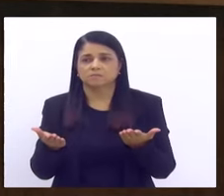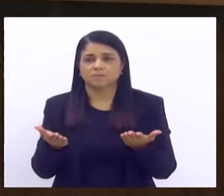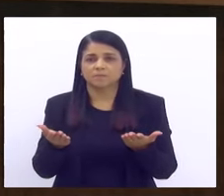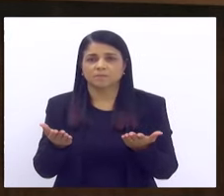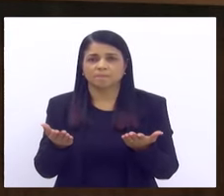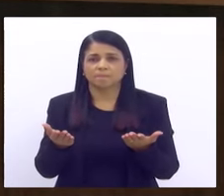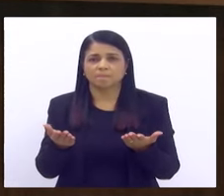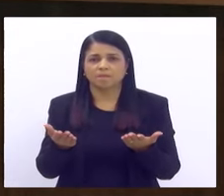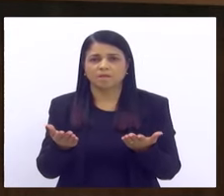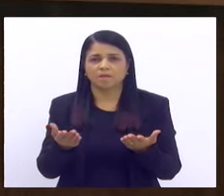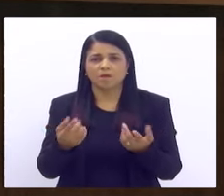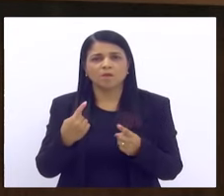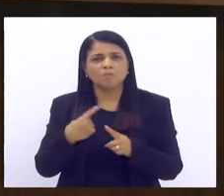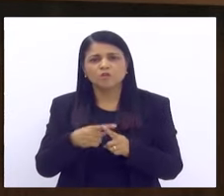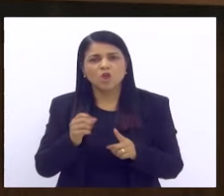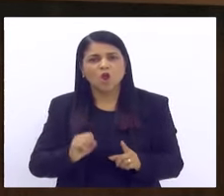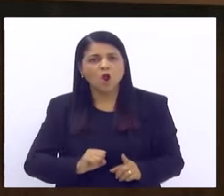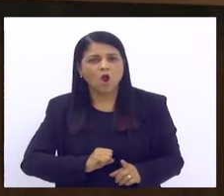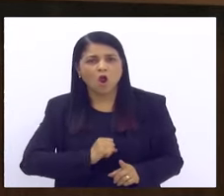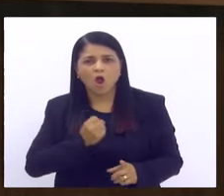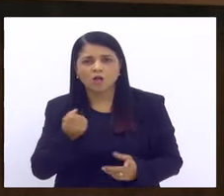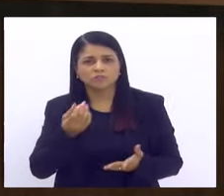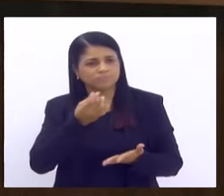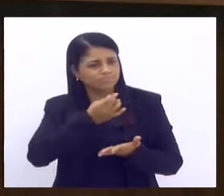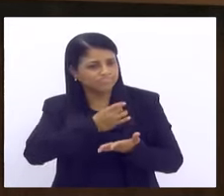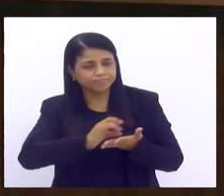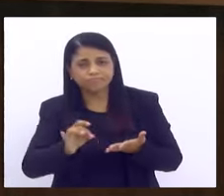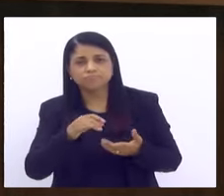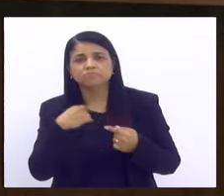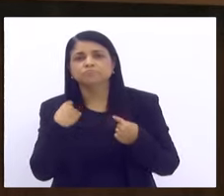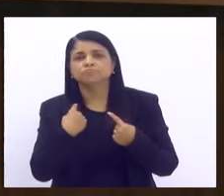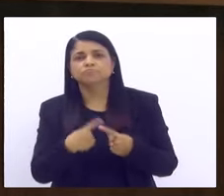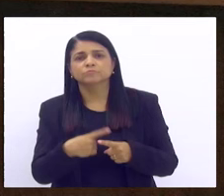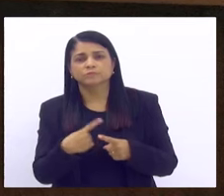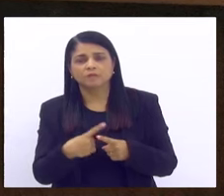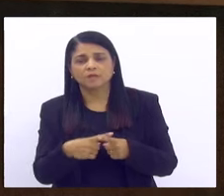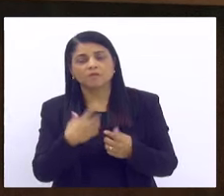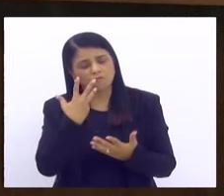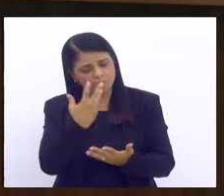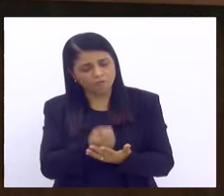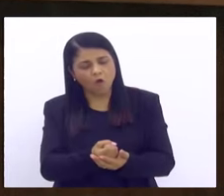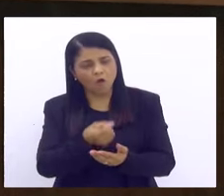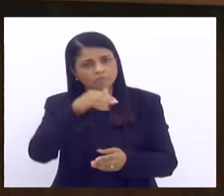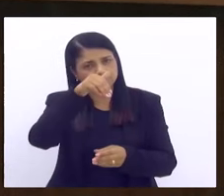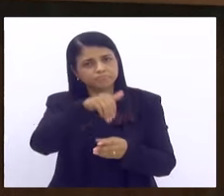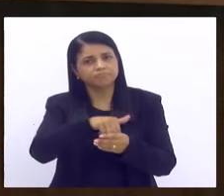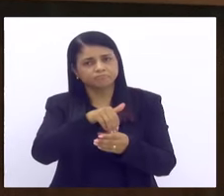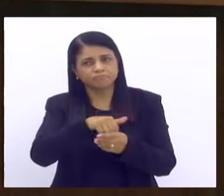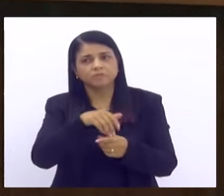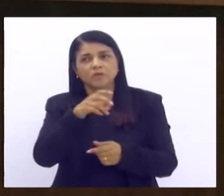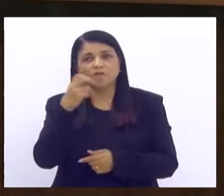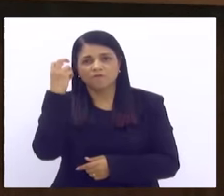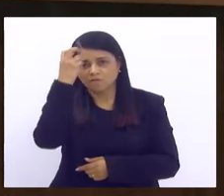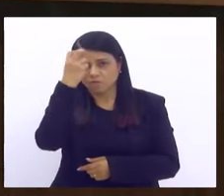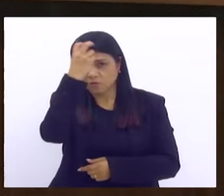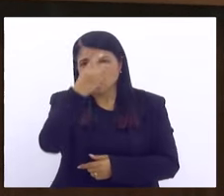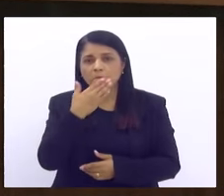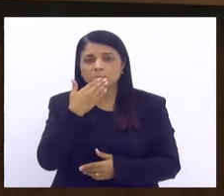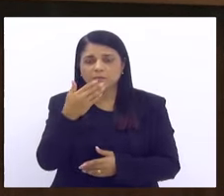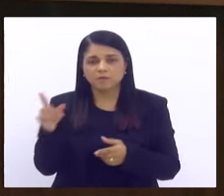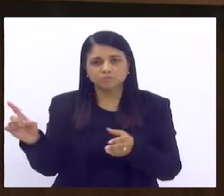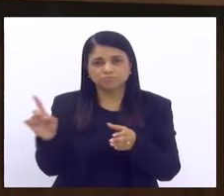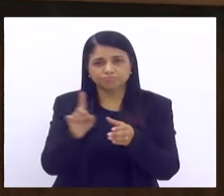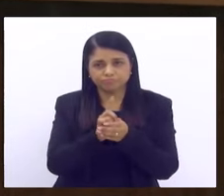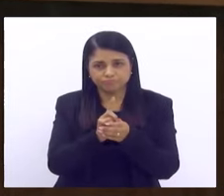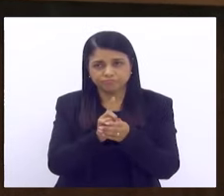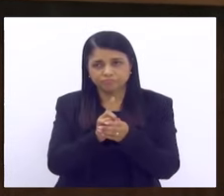com tanto ódio a teologia da libertação? Eu voto favorável e peço mais, deputada Verônica Intrépida, peço coautoria ao seu